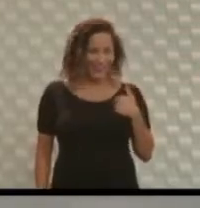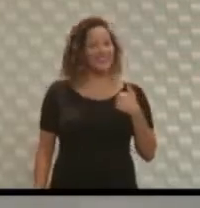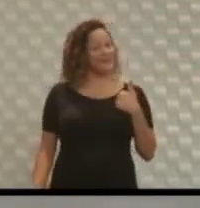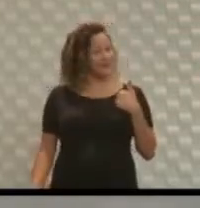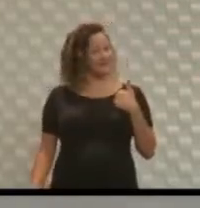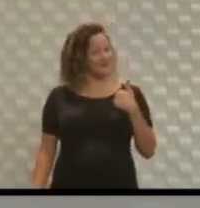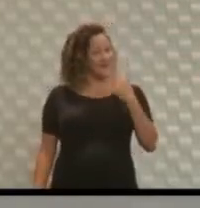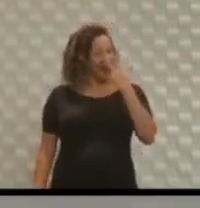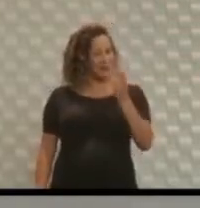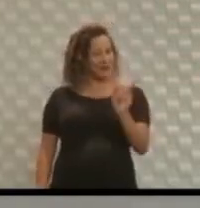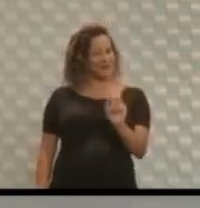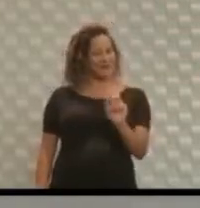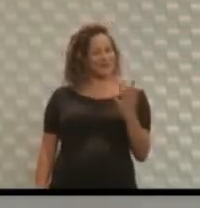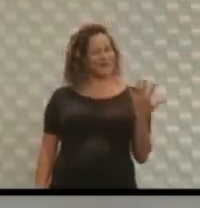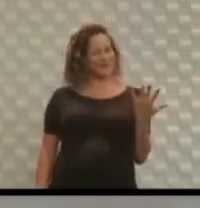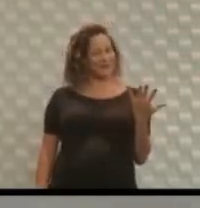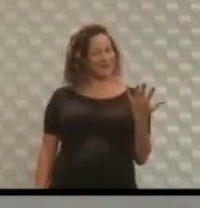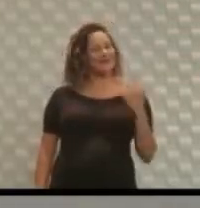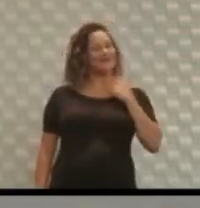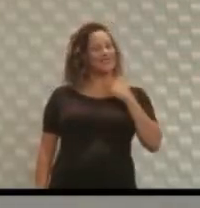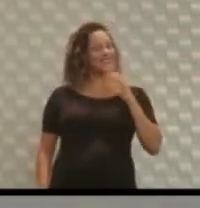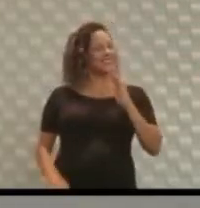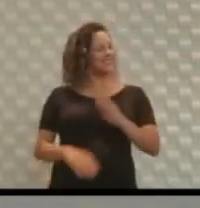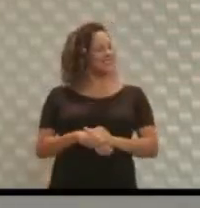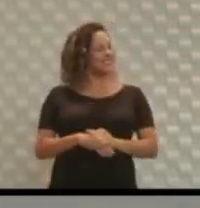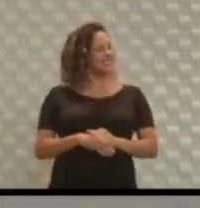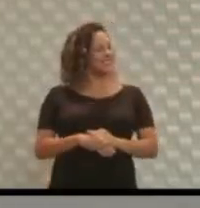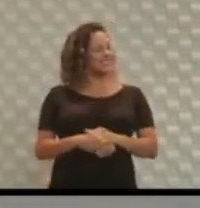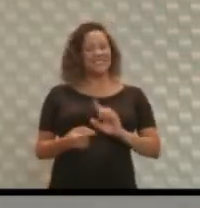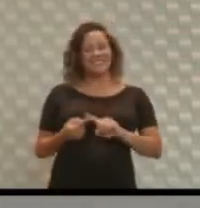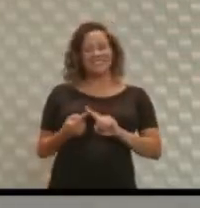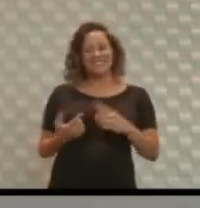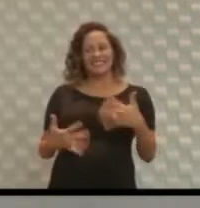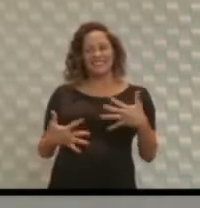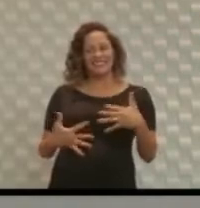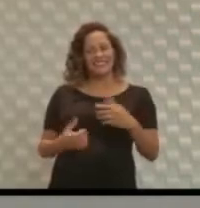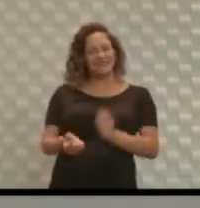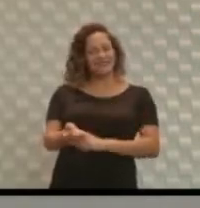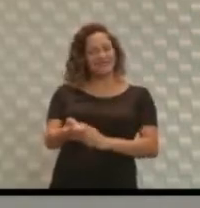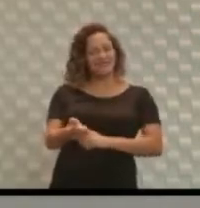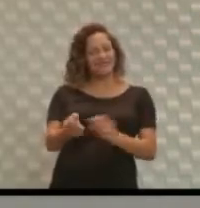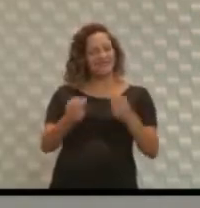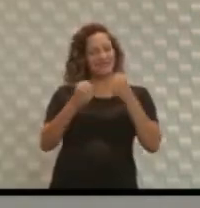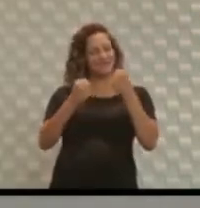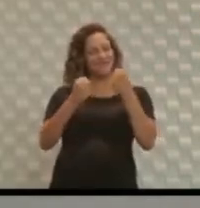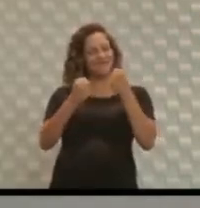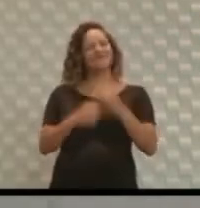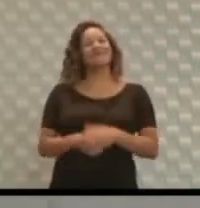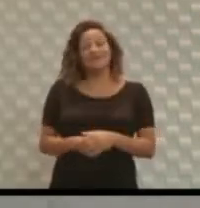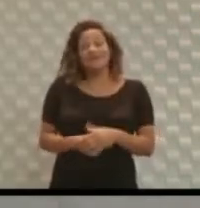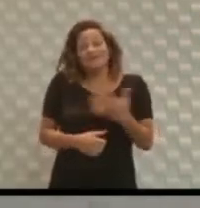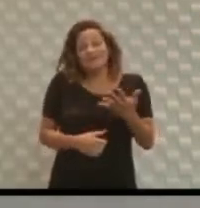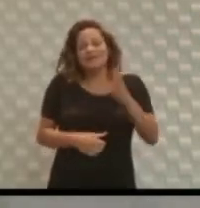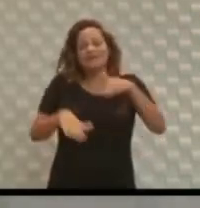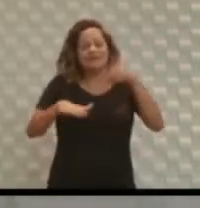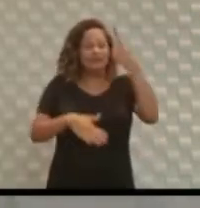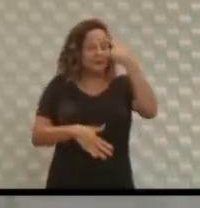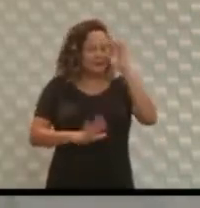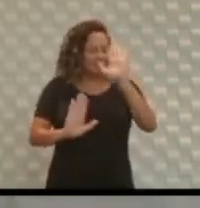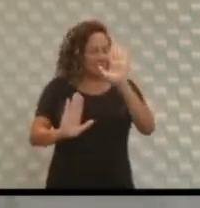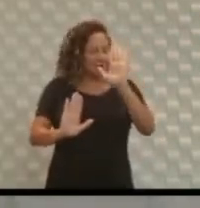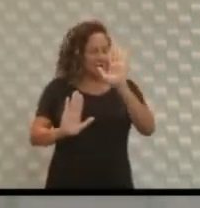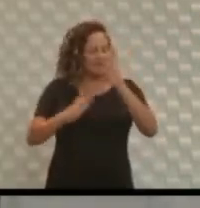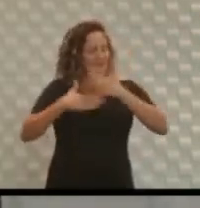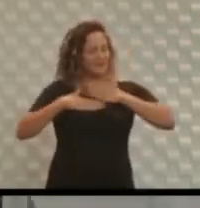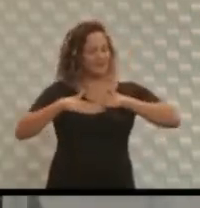Eu acho que não, né? Não tem vontade, tem uma hora que você tem vontade assim. Aí você pensa duas vezes,